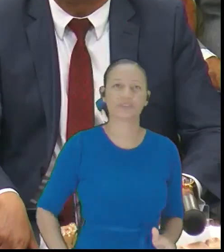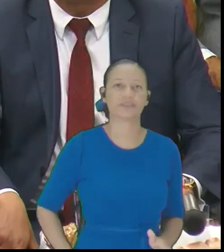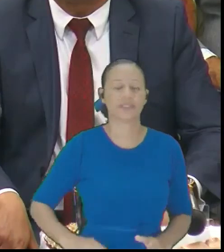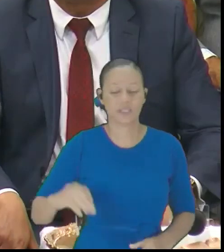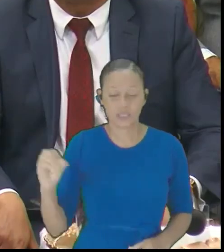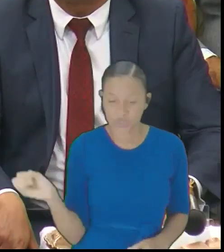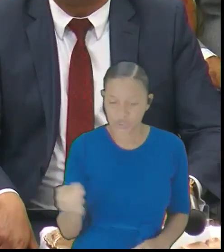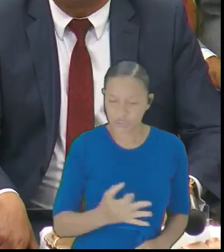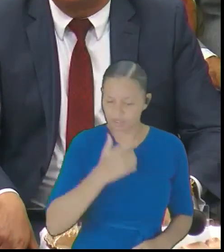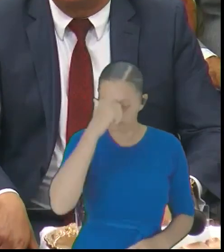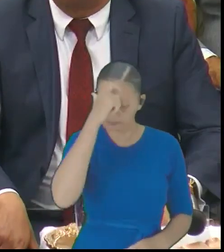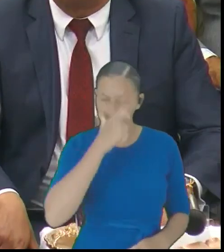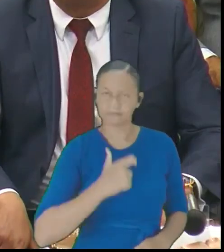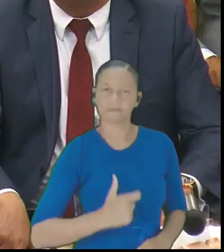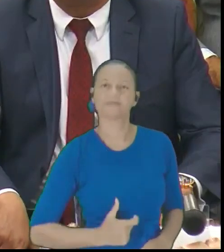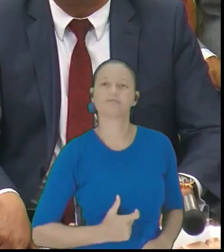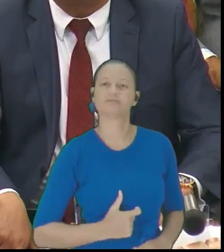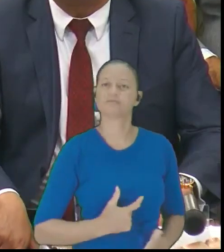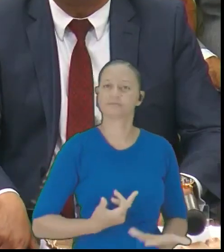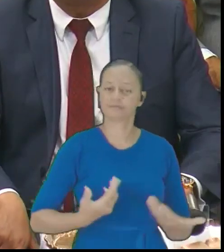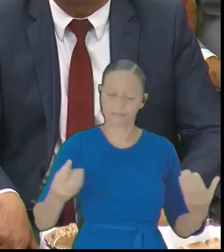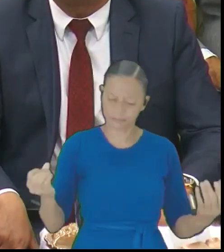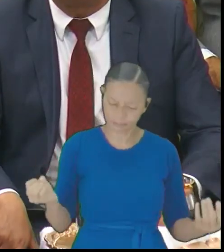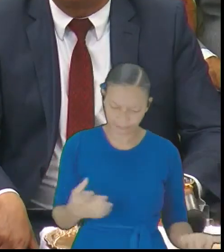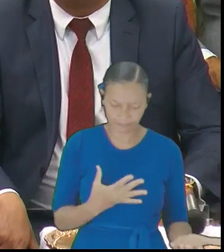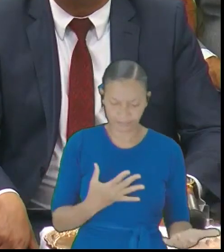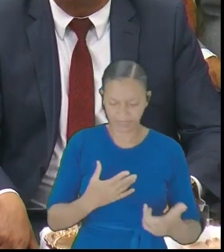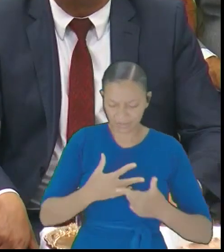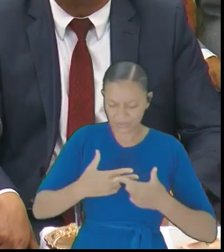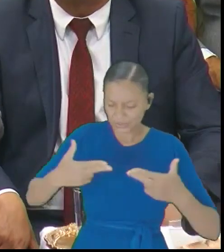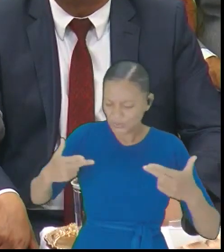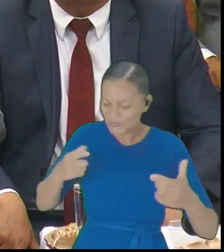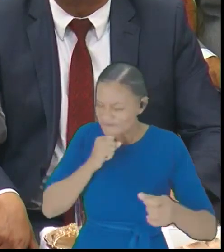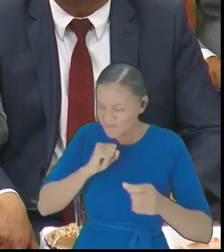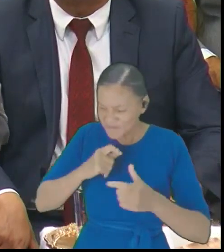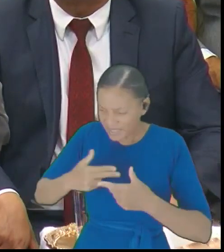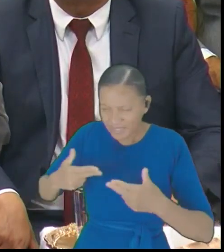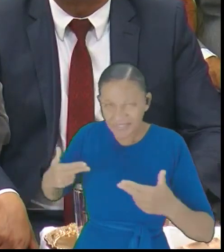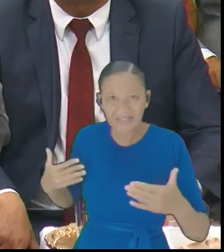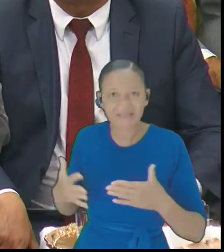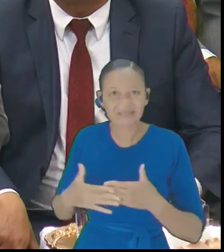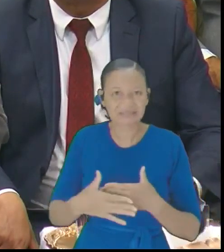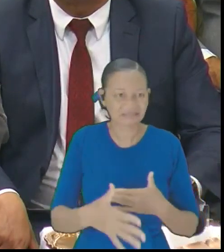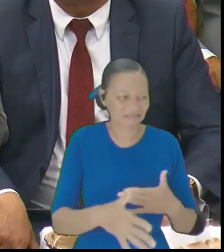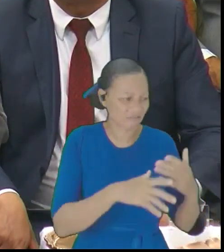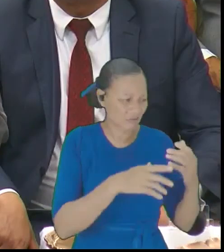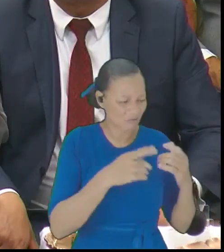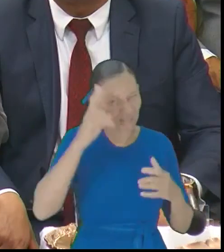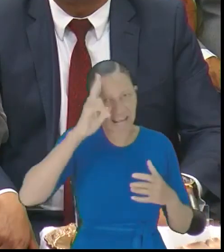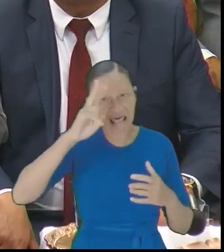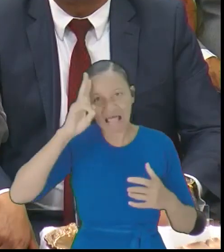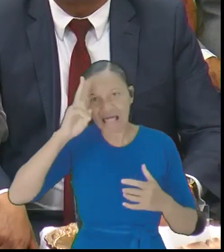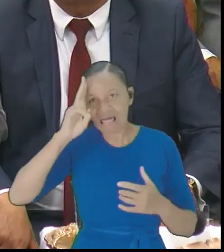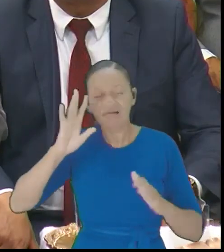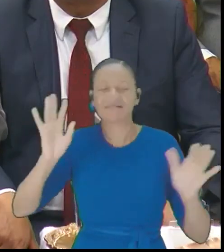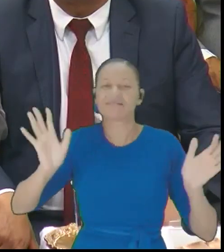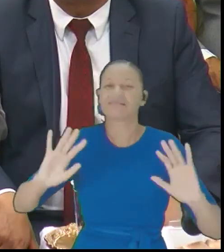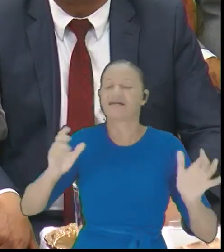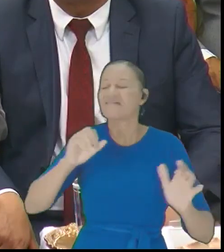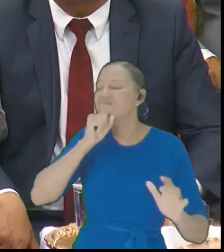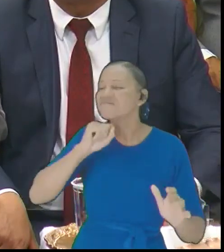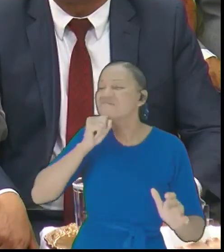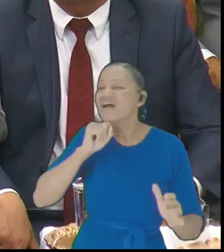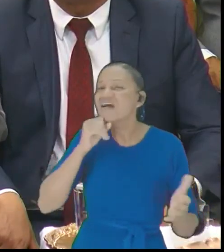nova criatura? E as coisas velhas? Ah, não anda num saco não, arrastando isso? E as coisas